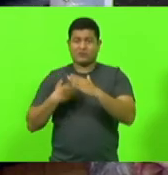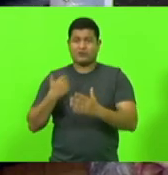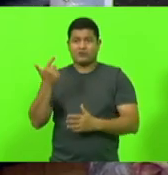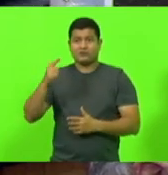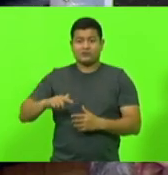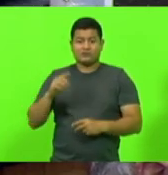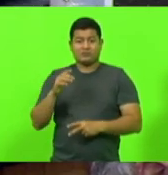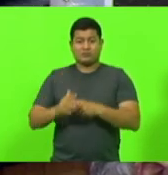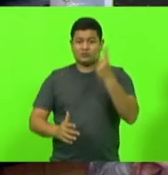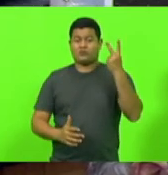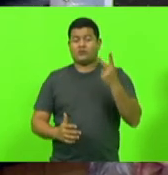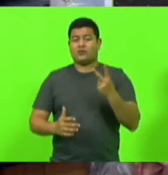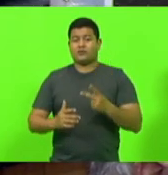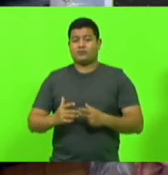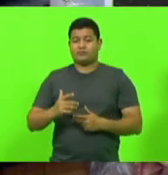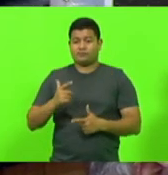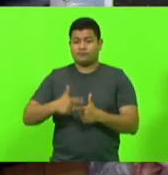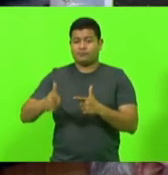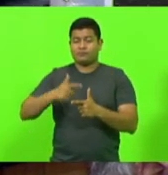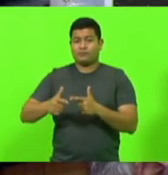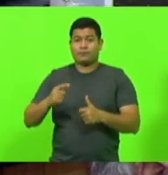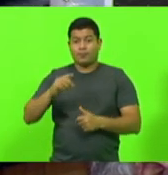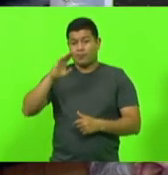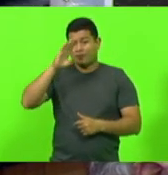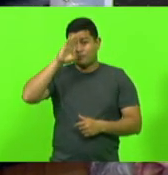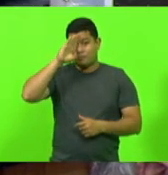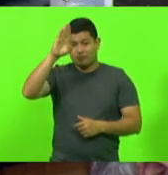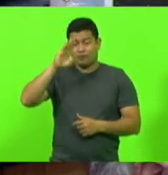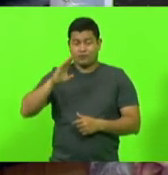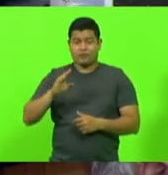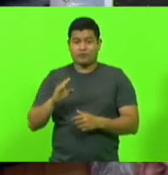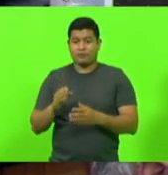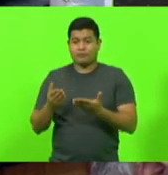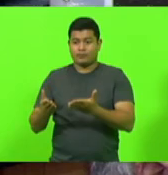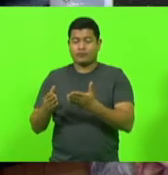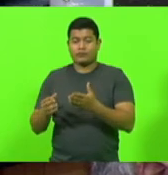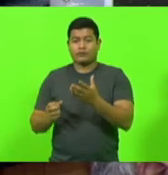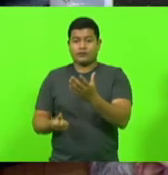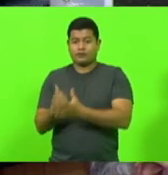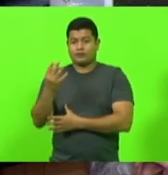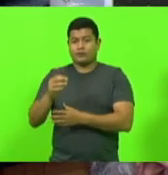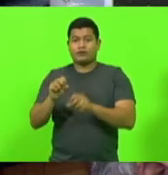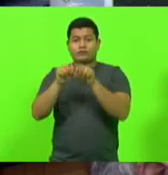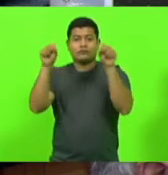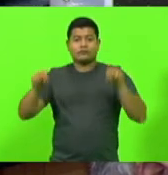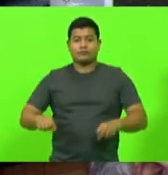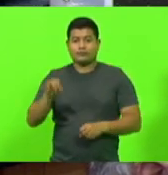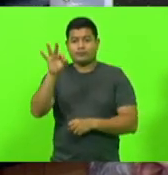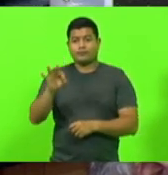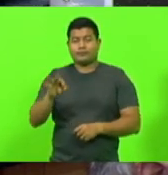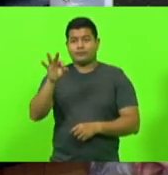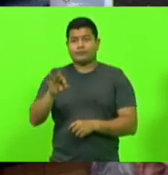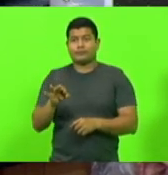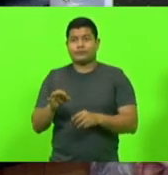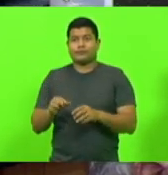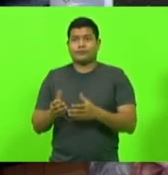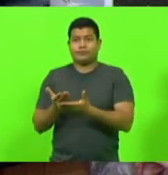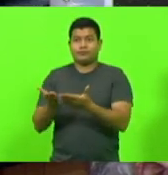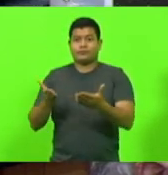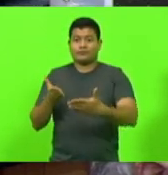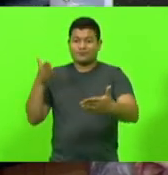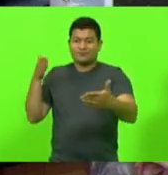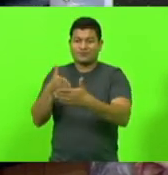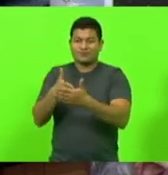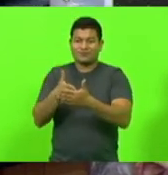problemática. Primeiro, por definir um sistema de cotas. E segundo, porque engessa novamente, cria um novo impeditivo, um